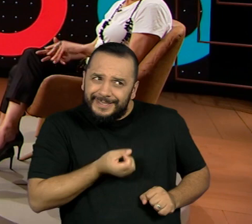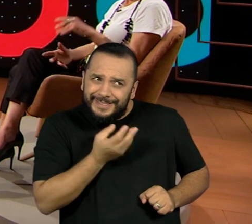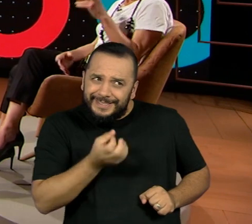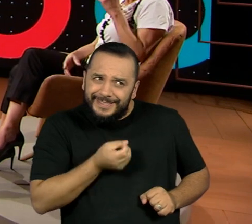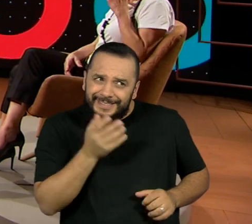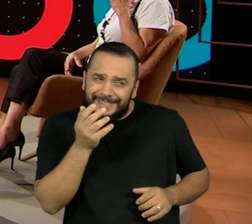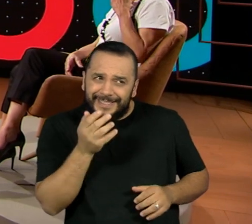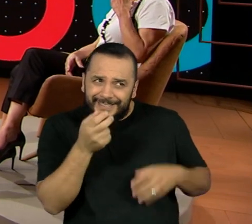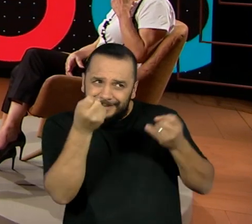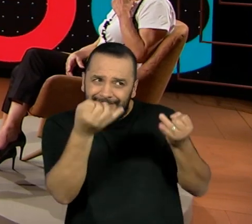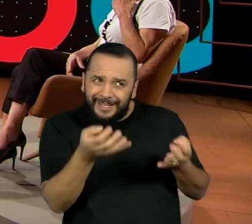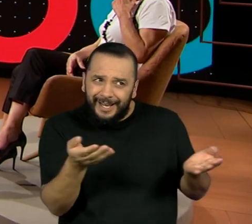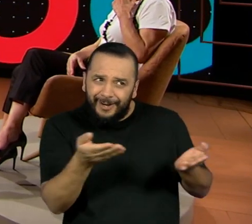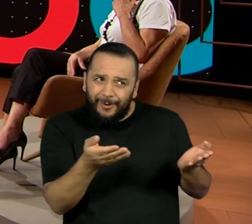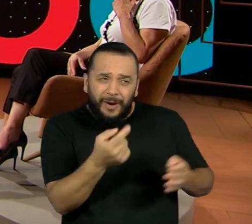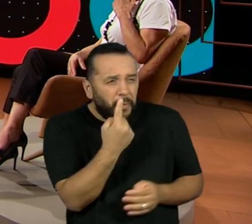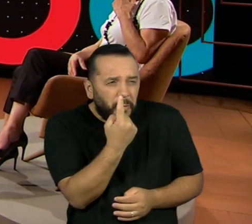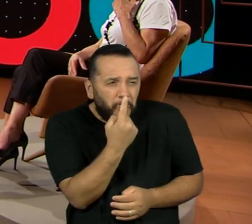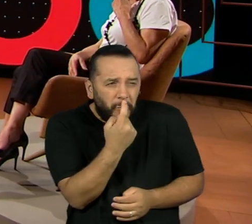programa?